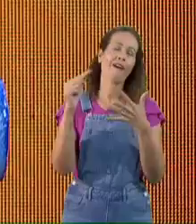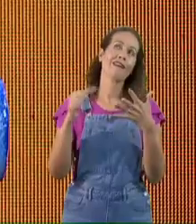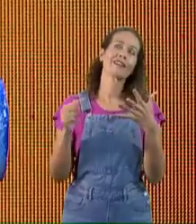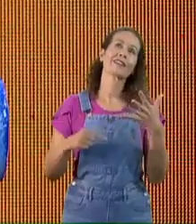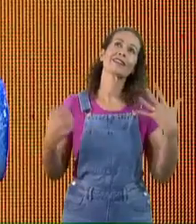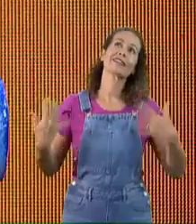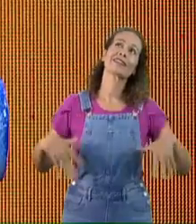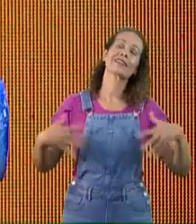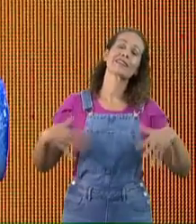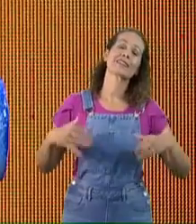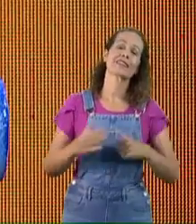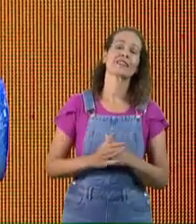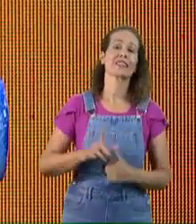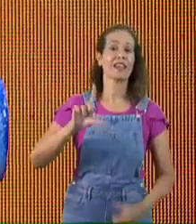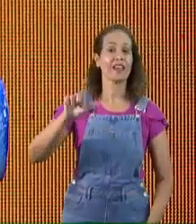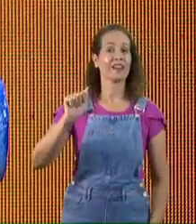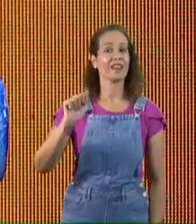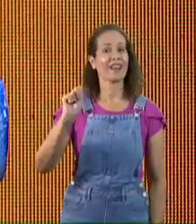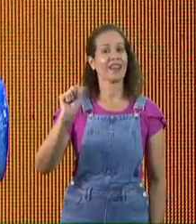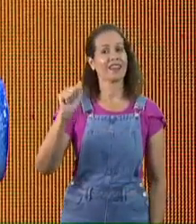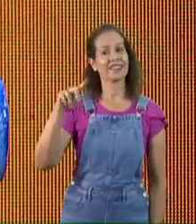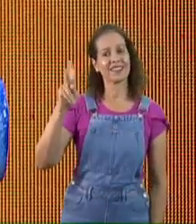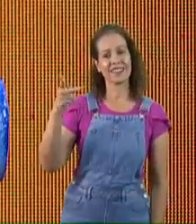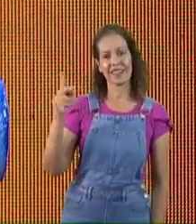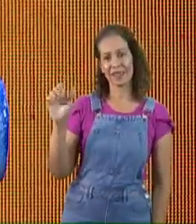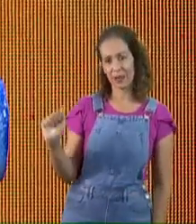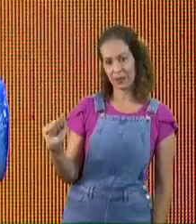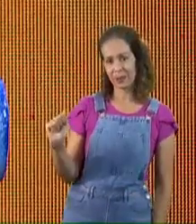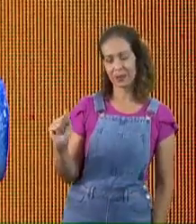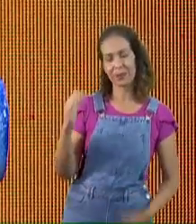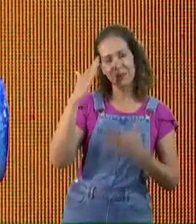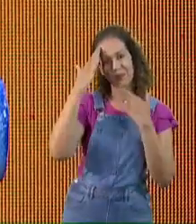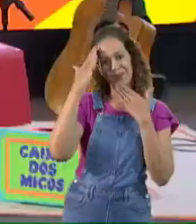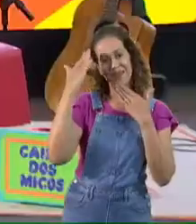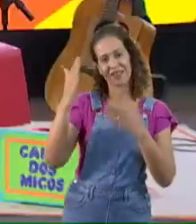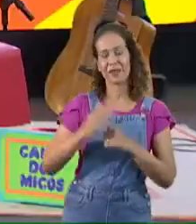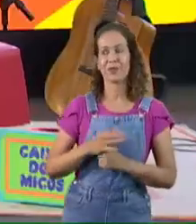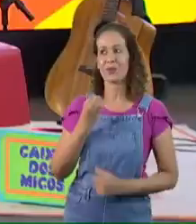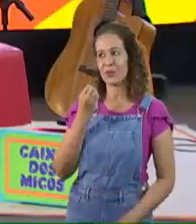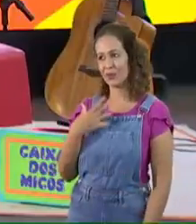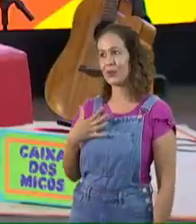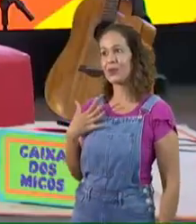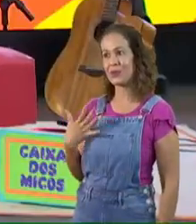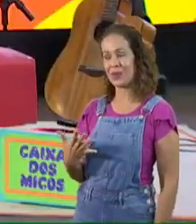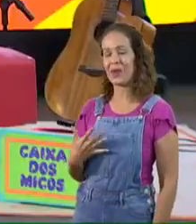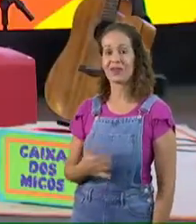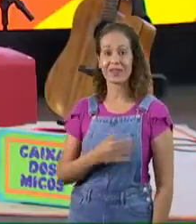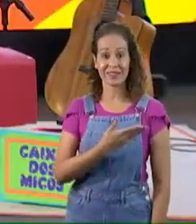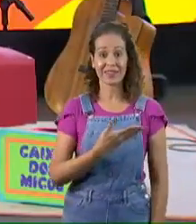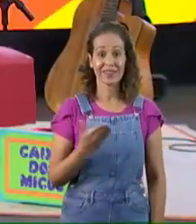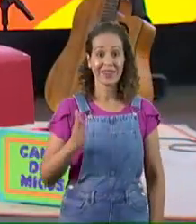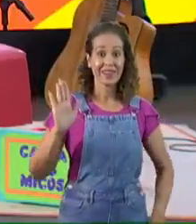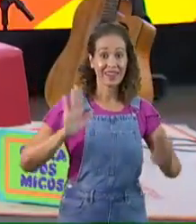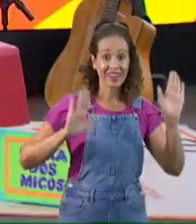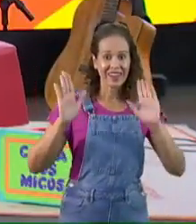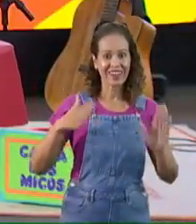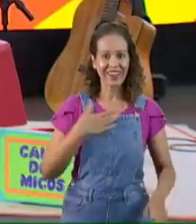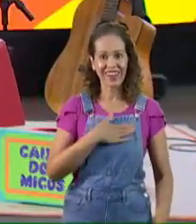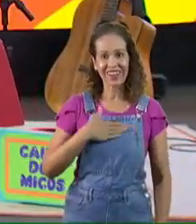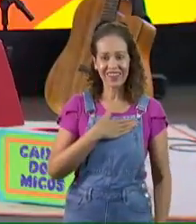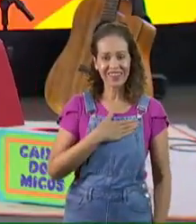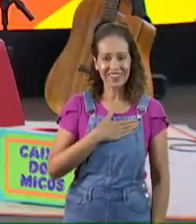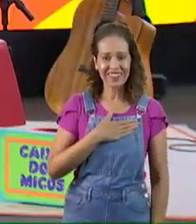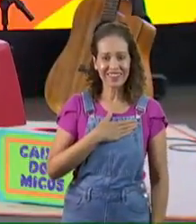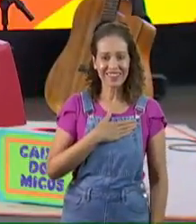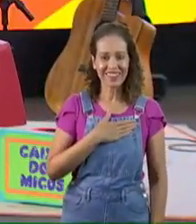ver. Lasanha. Ai, gratidão. Muito bom. É bom muito demais, bom, né? Quem gosta de lasanha? Eu.